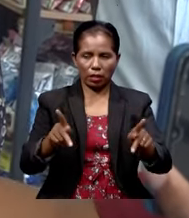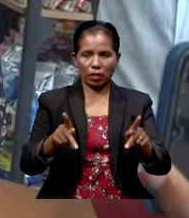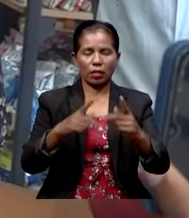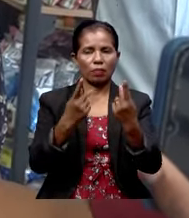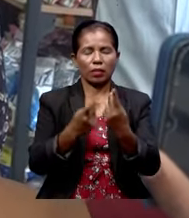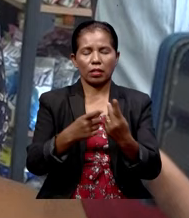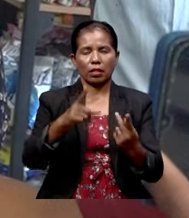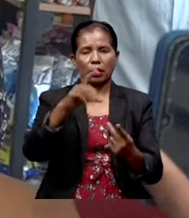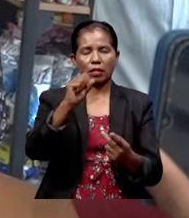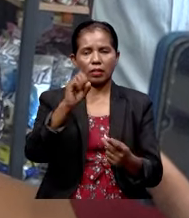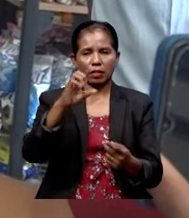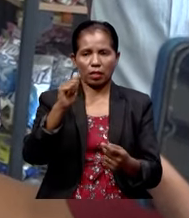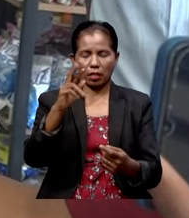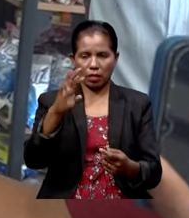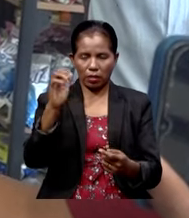companhia galoja bema comete